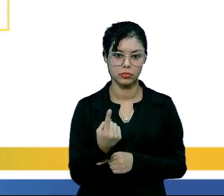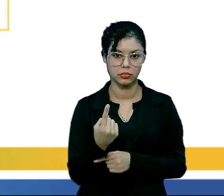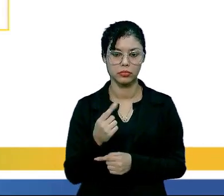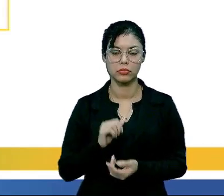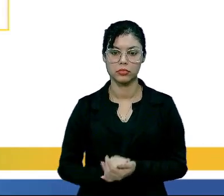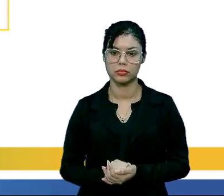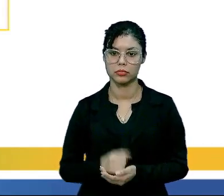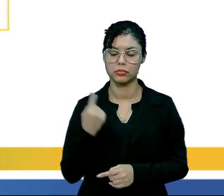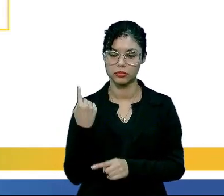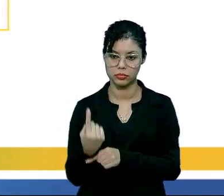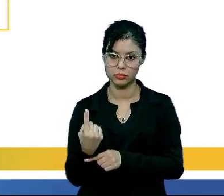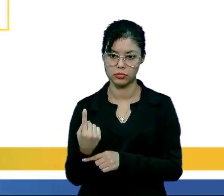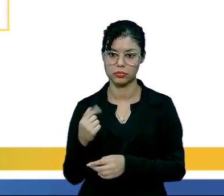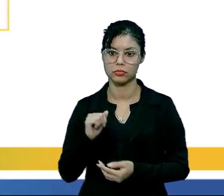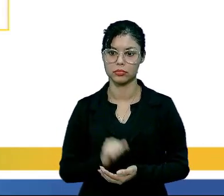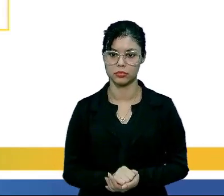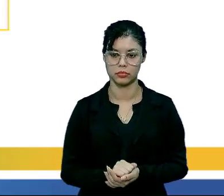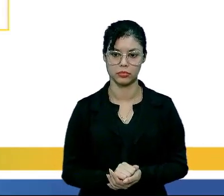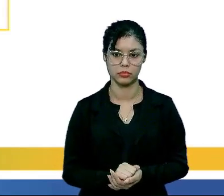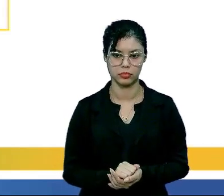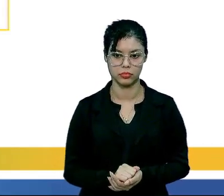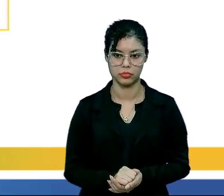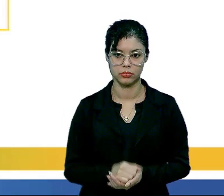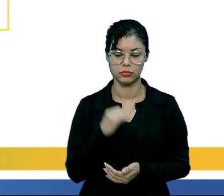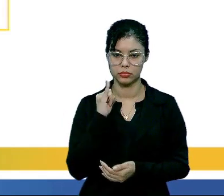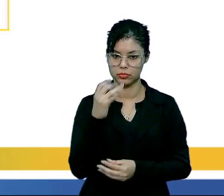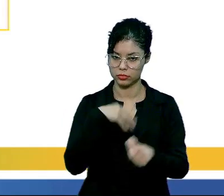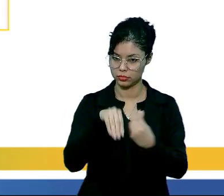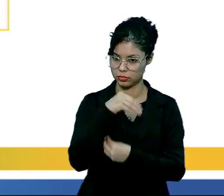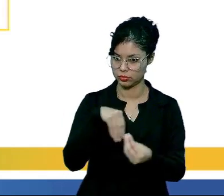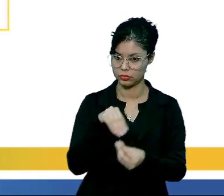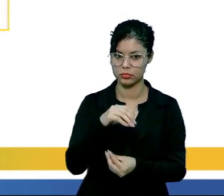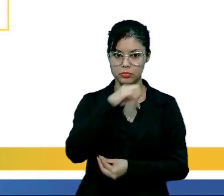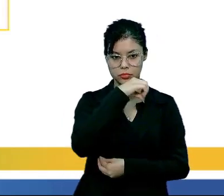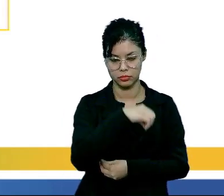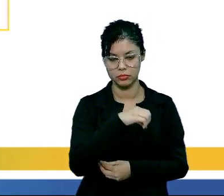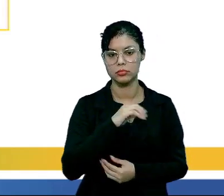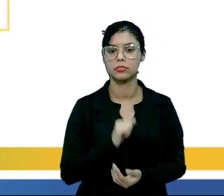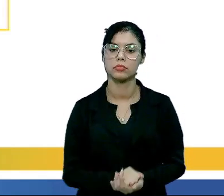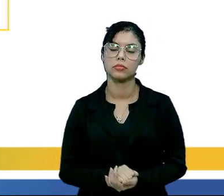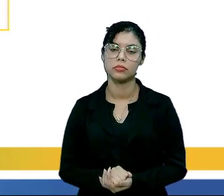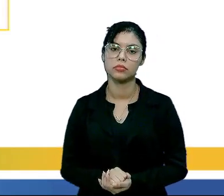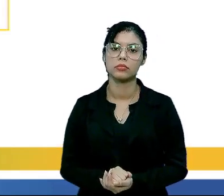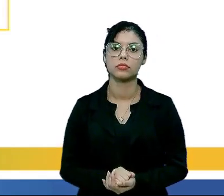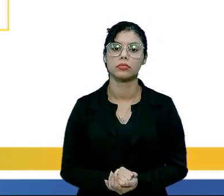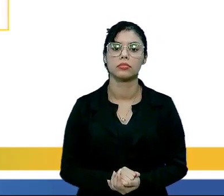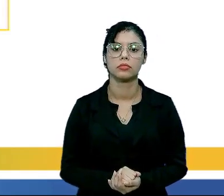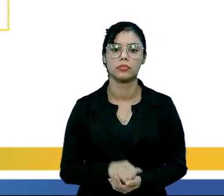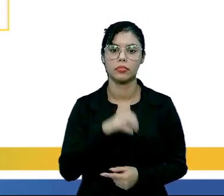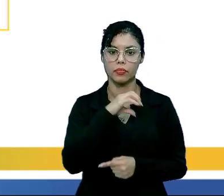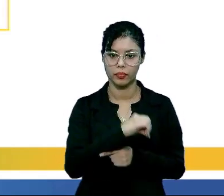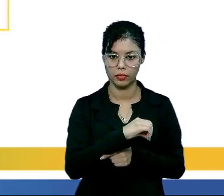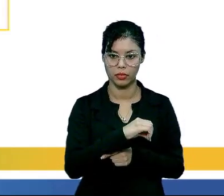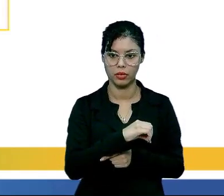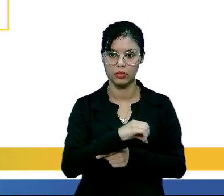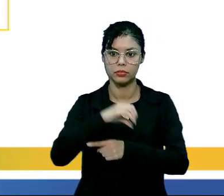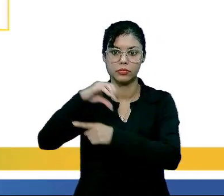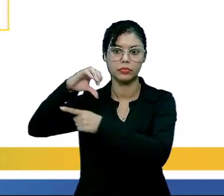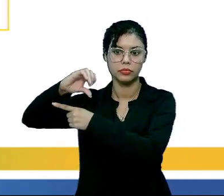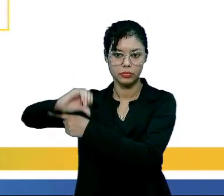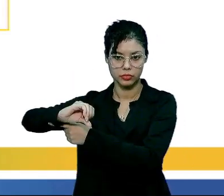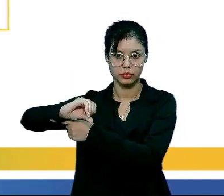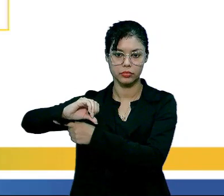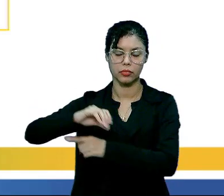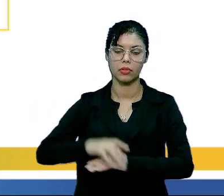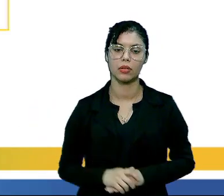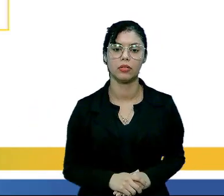de PCl3 mais 1 mol de Cl2. Então, se reagiu 9 mols de PCl5, reagiram 9 mols de